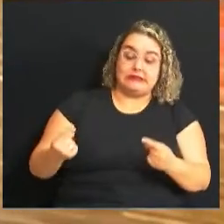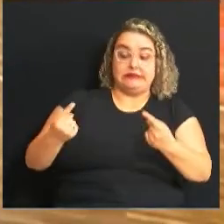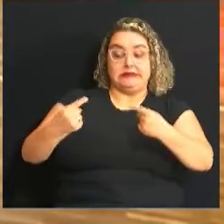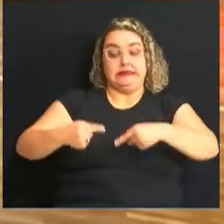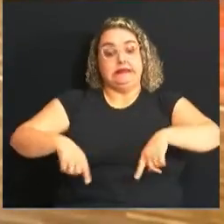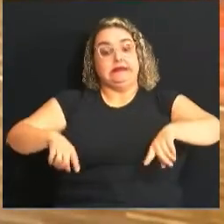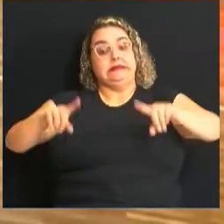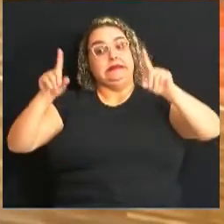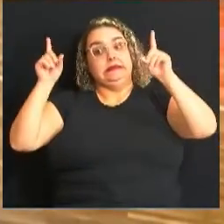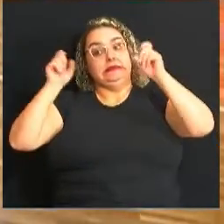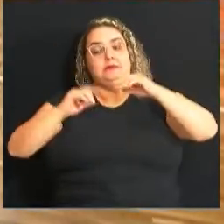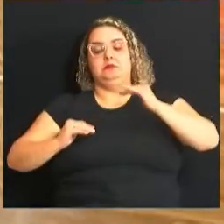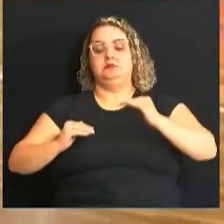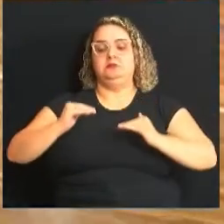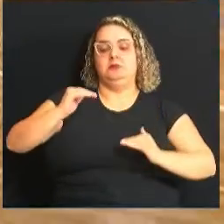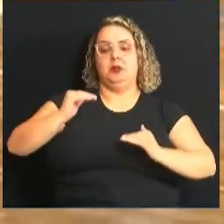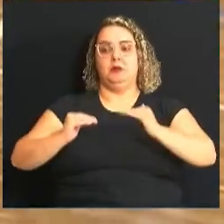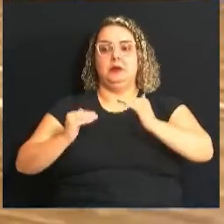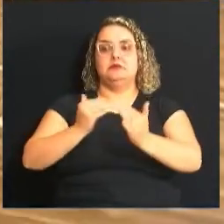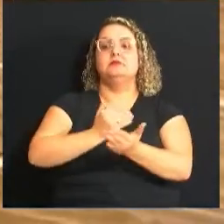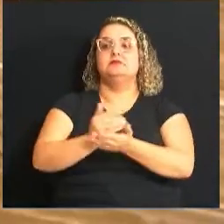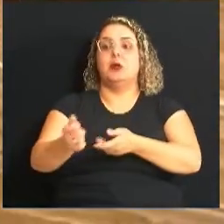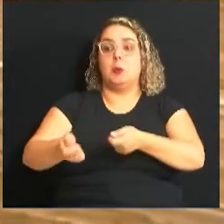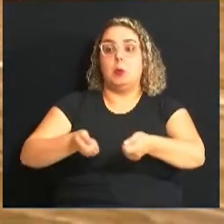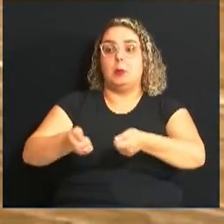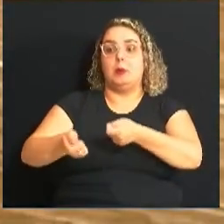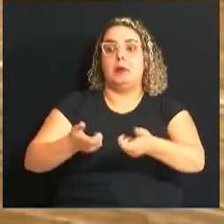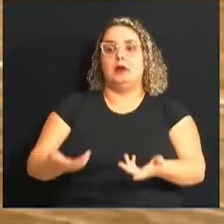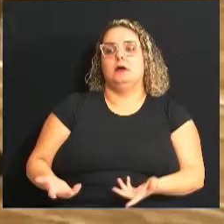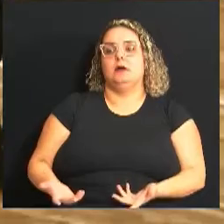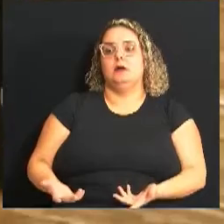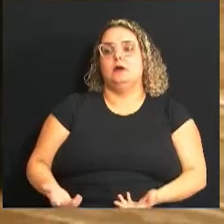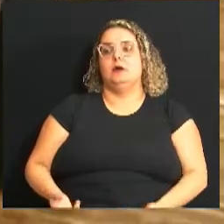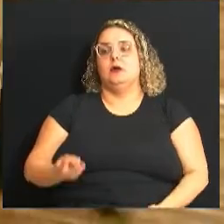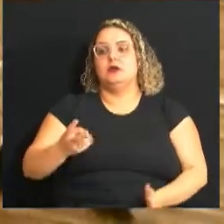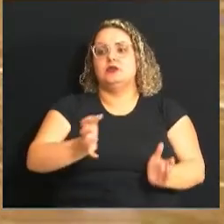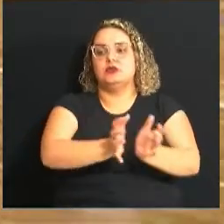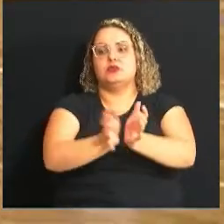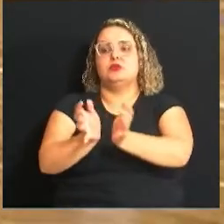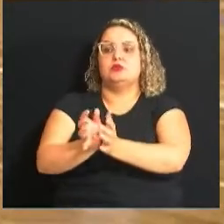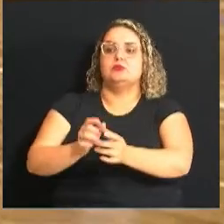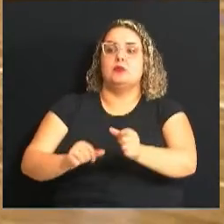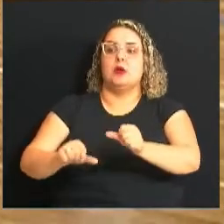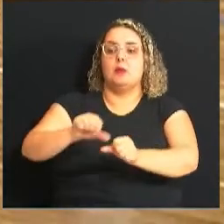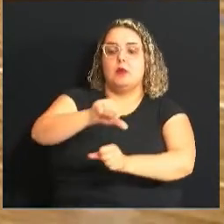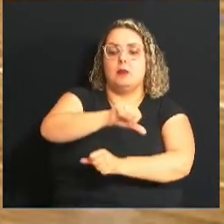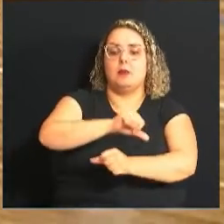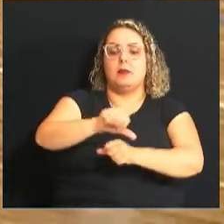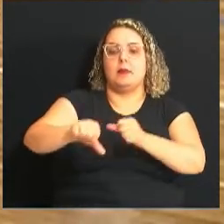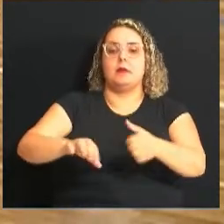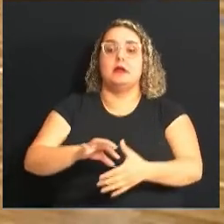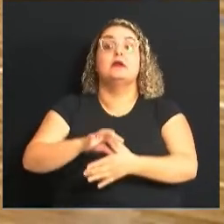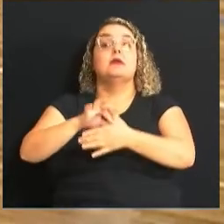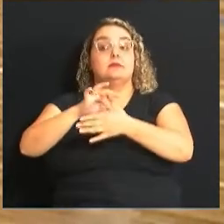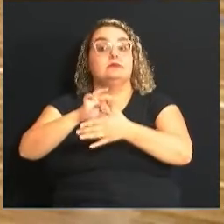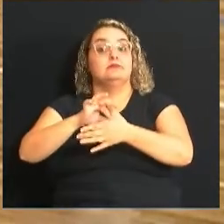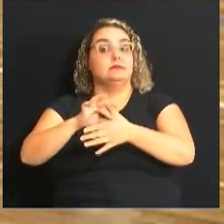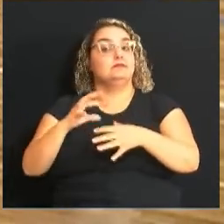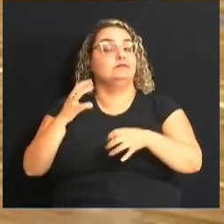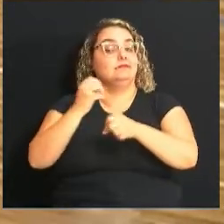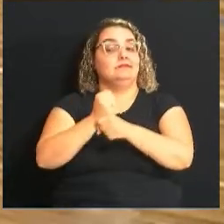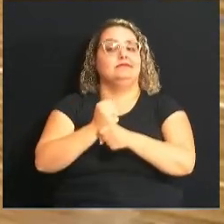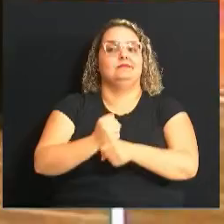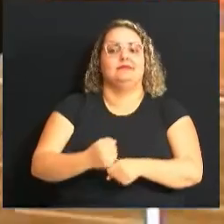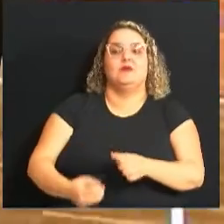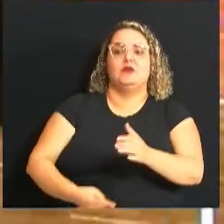foi equilibrado desde o início, com as duas equipes se alternando na liderança do placar nos 2